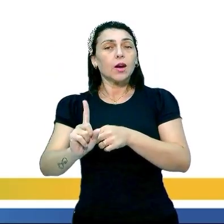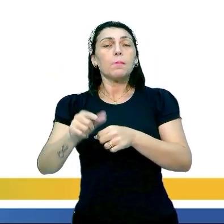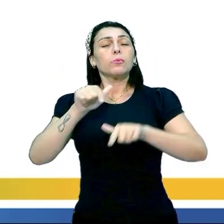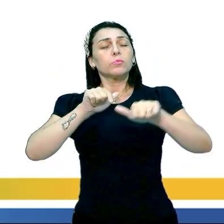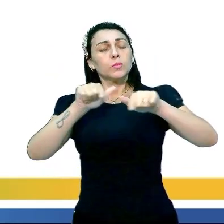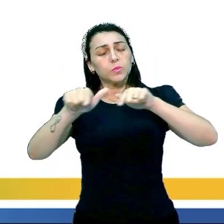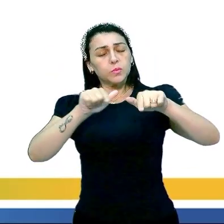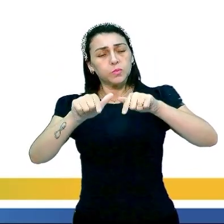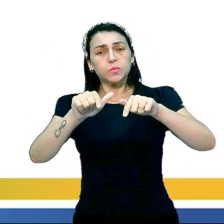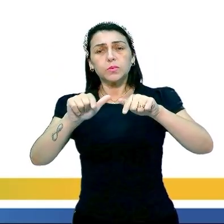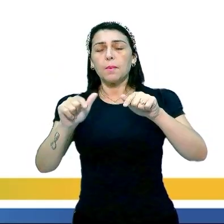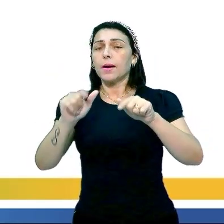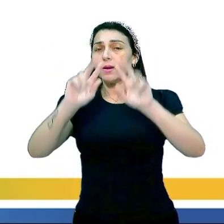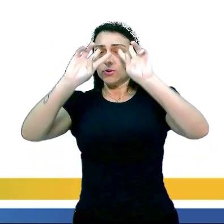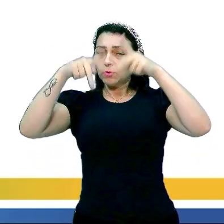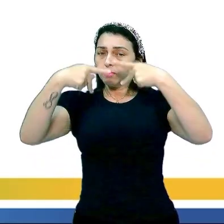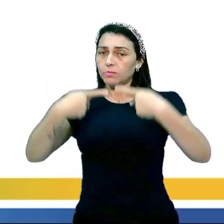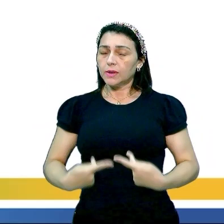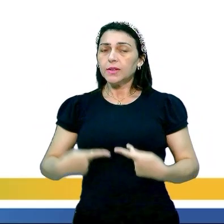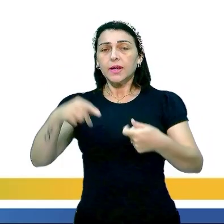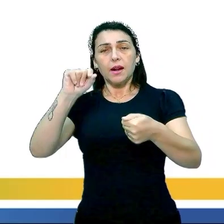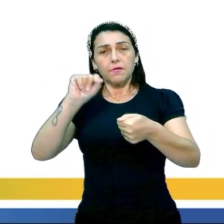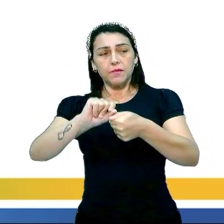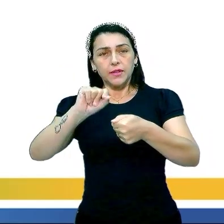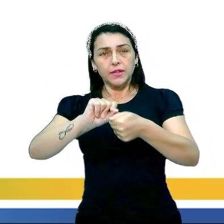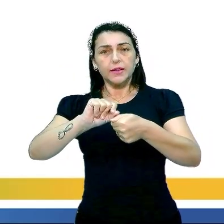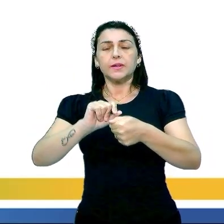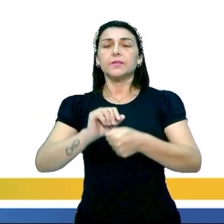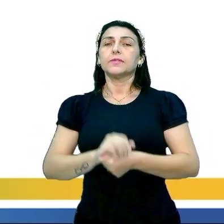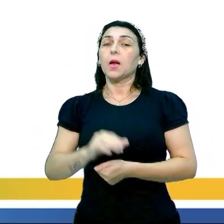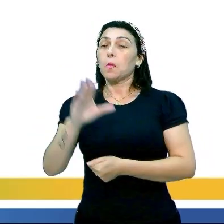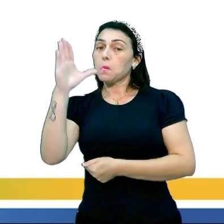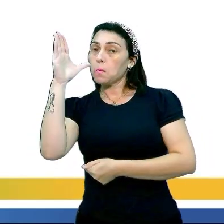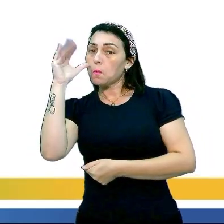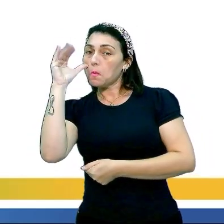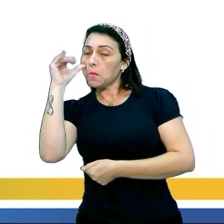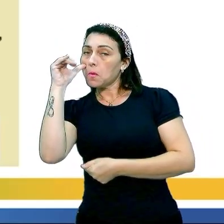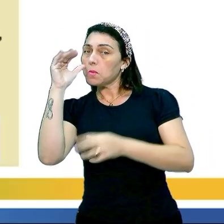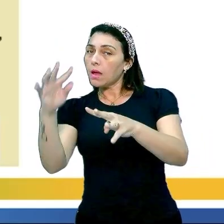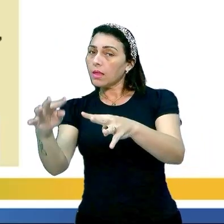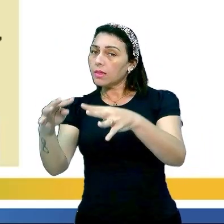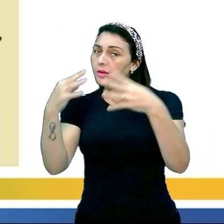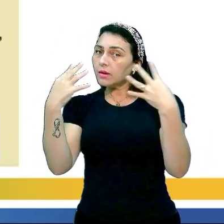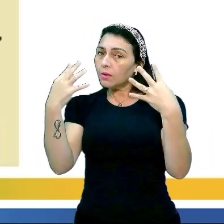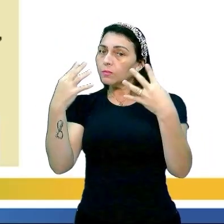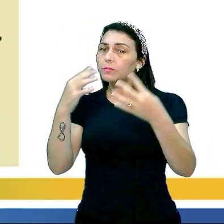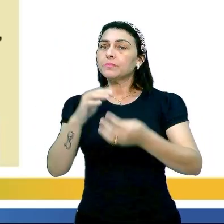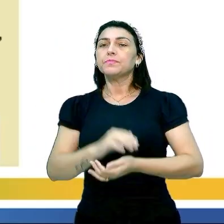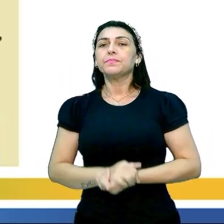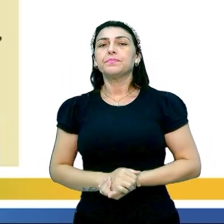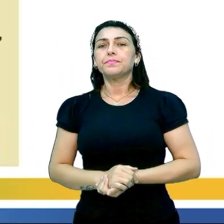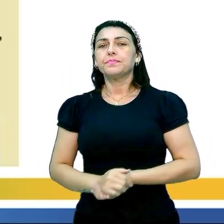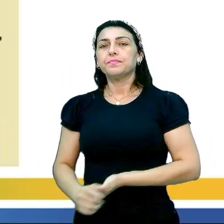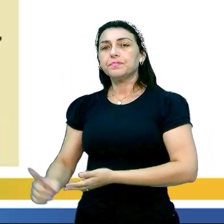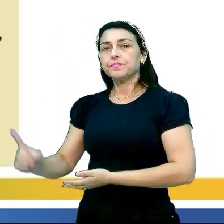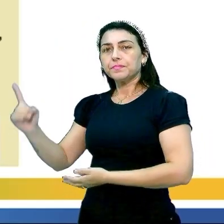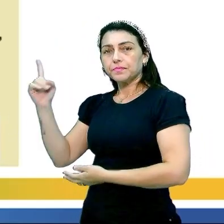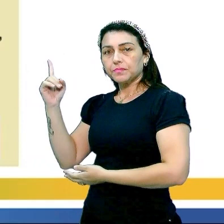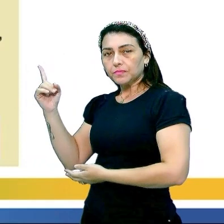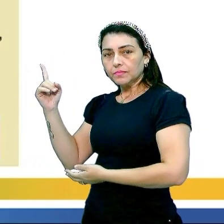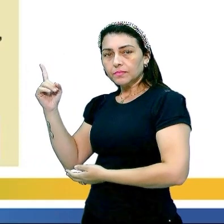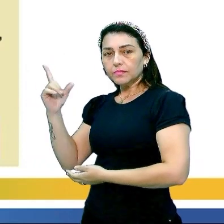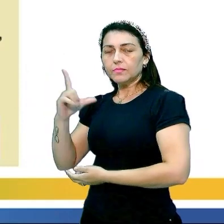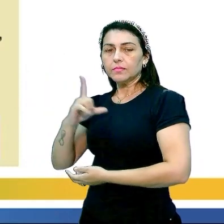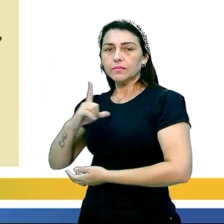pelo trabalho humano que ela é gerada. Isso é curioso e chama muito a atenção. Agora, nós